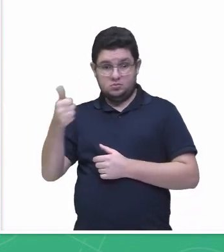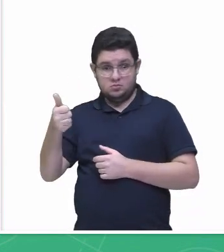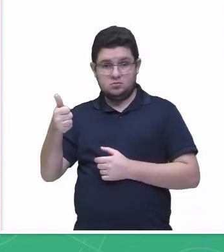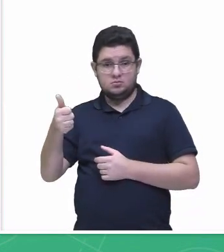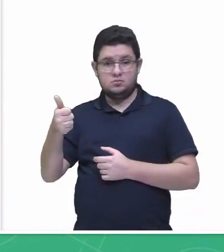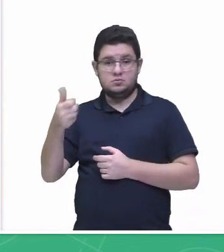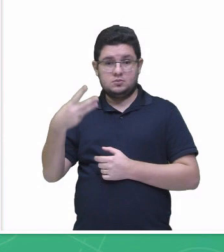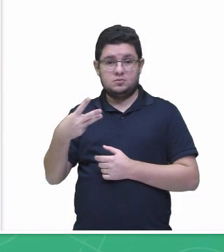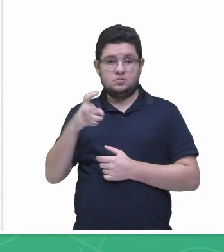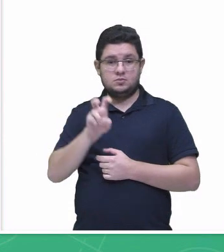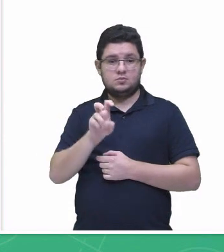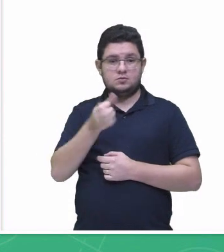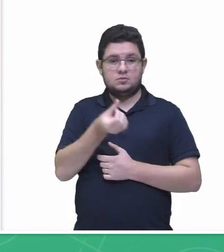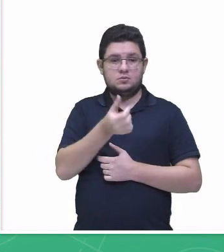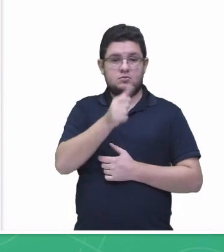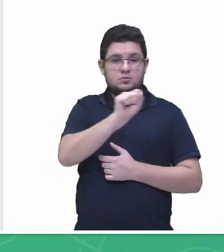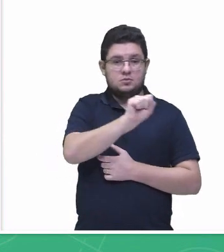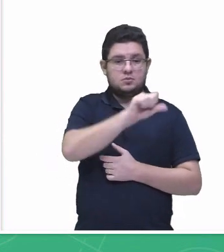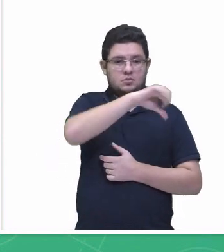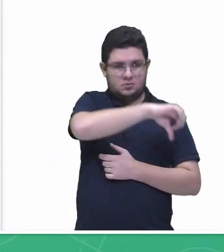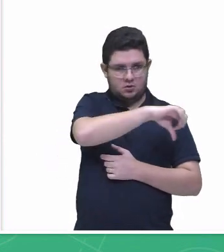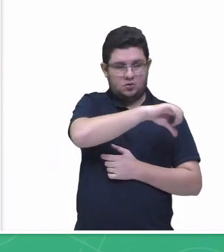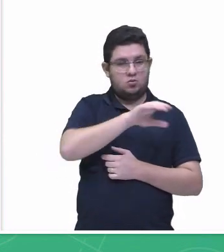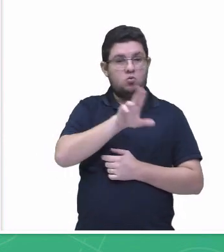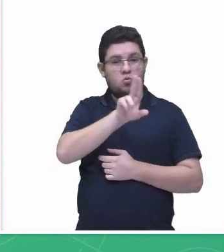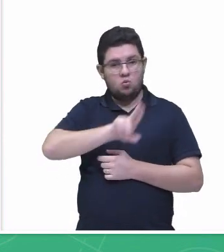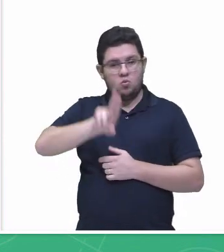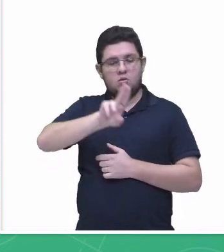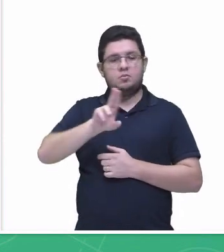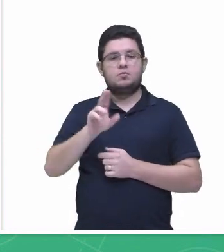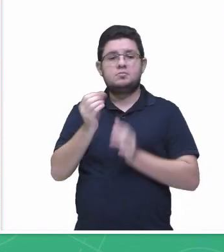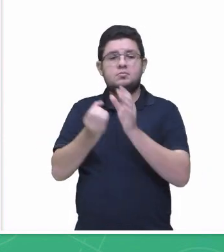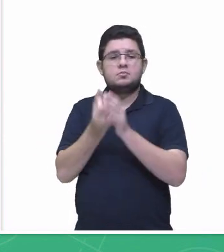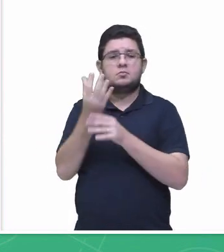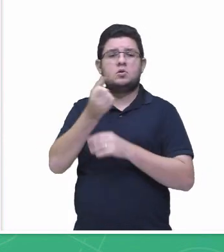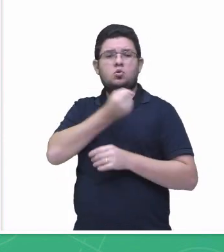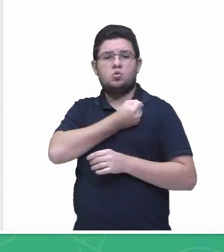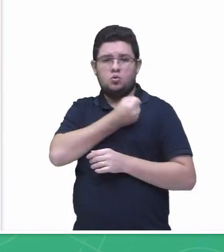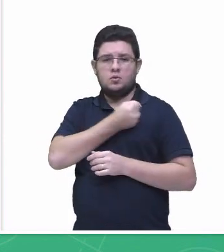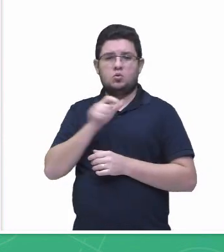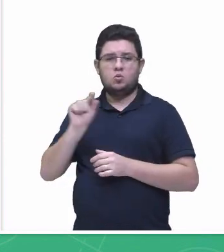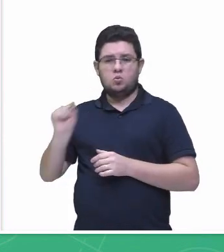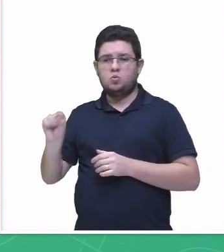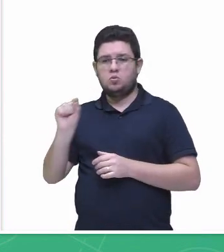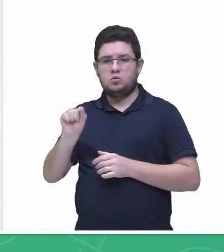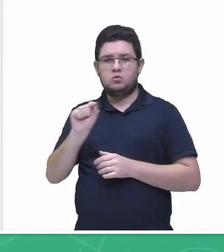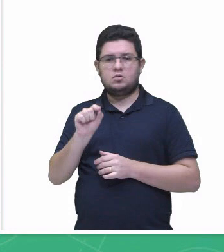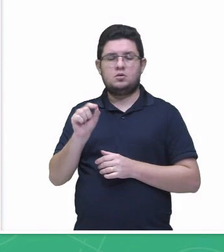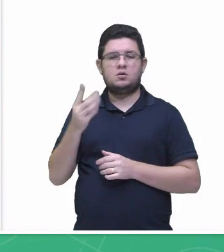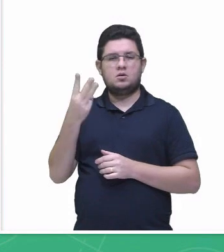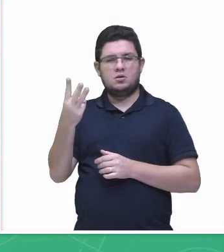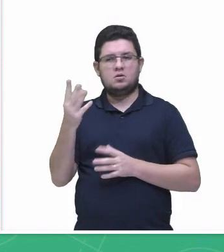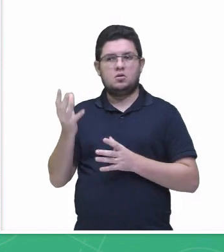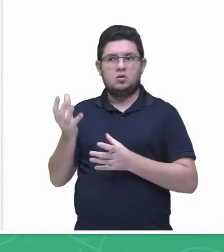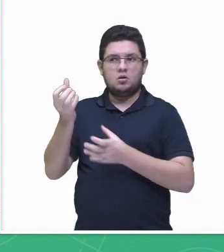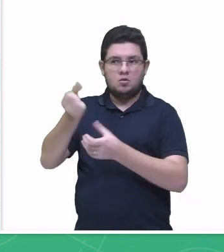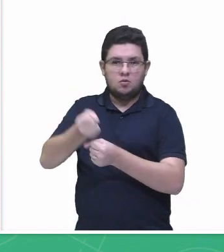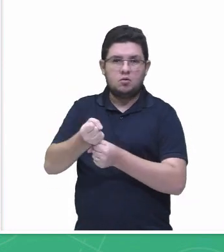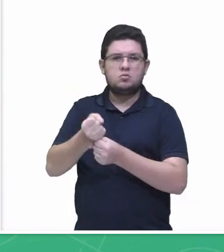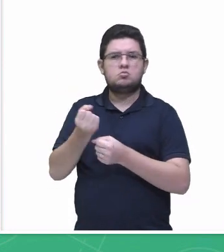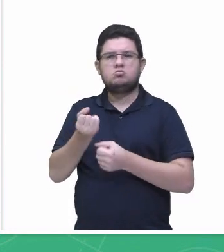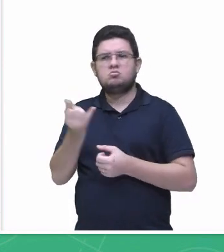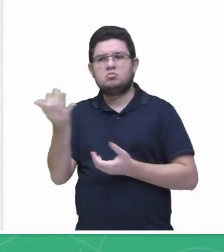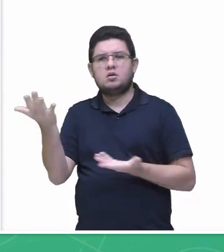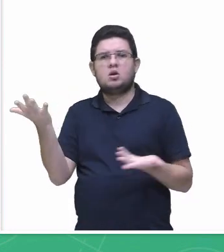é que, de acordo com a questão, os algarismos pertencentes ou que, na verdade, vão formar esse